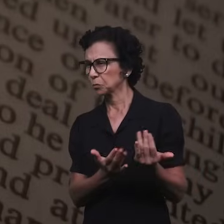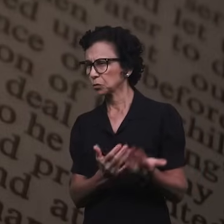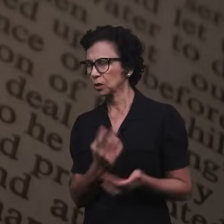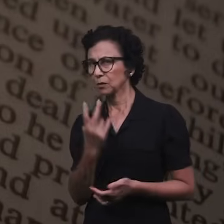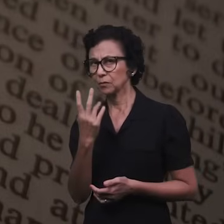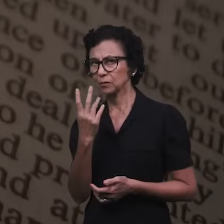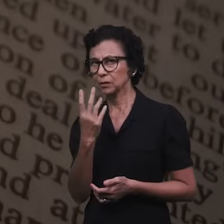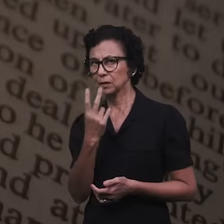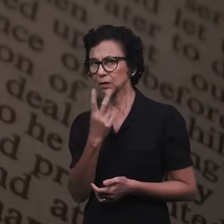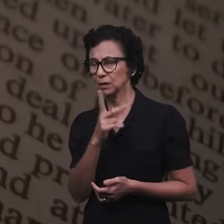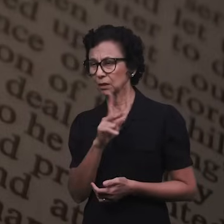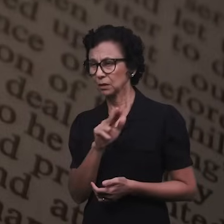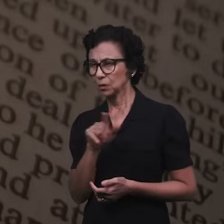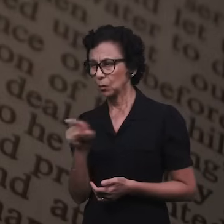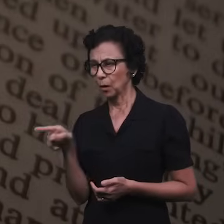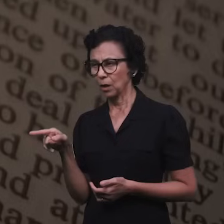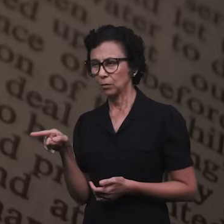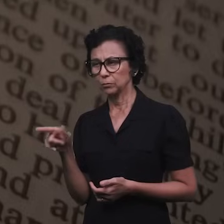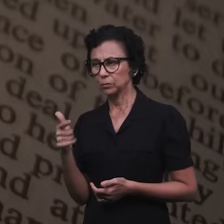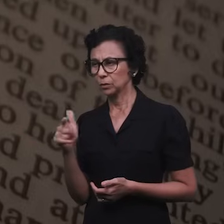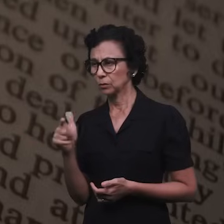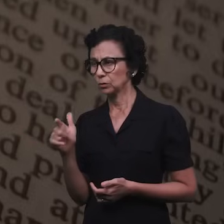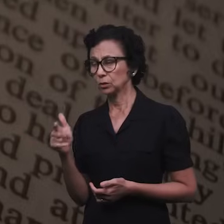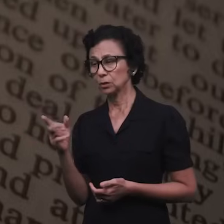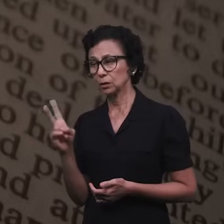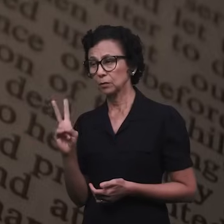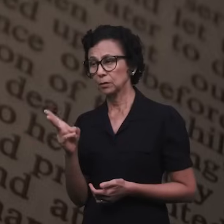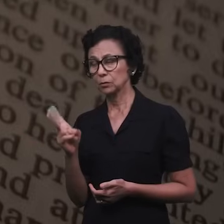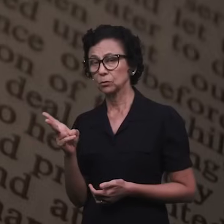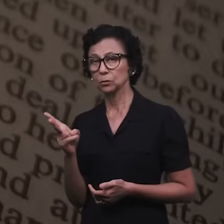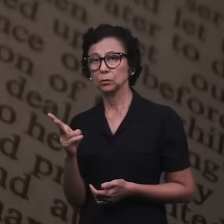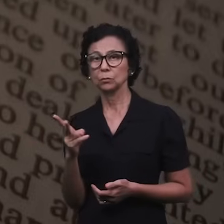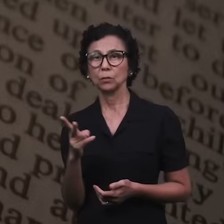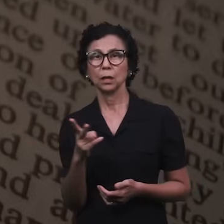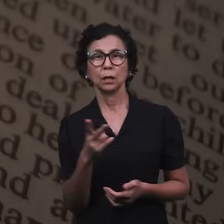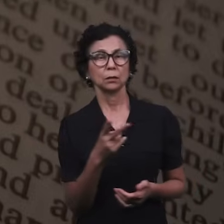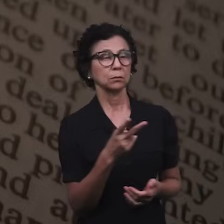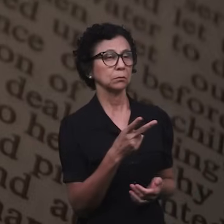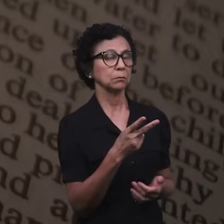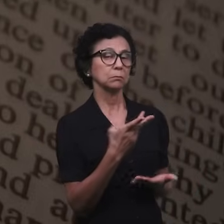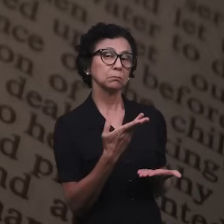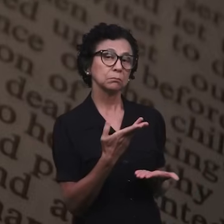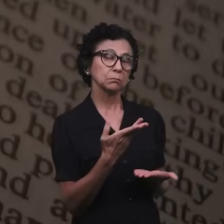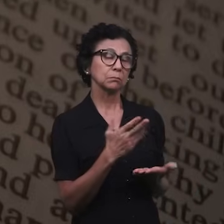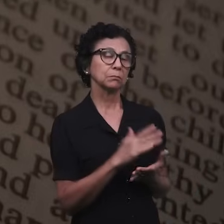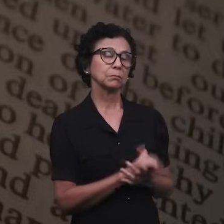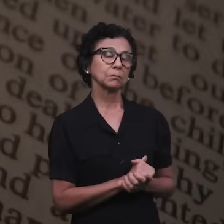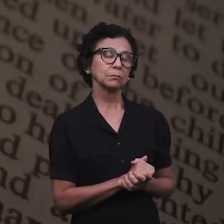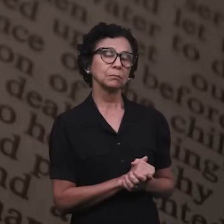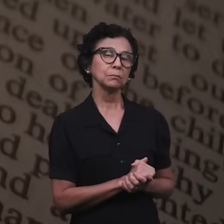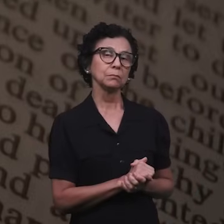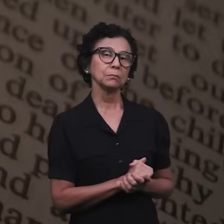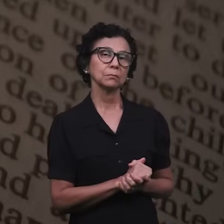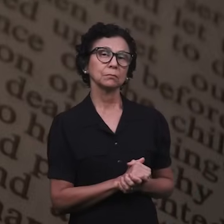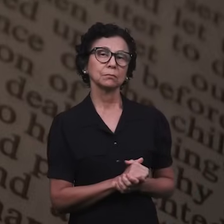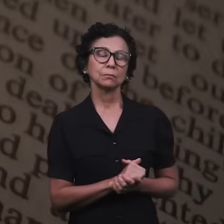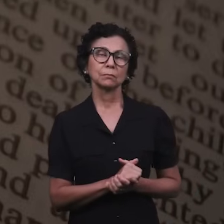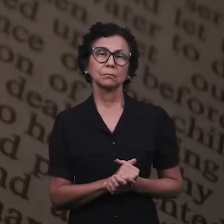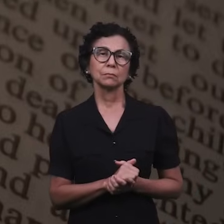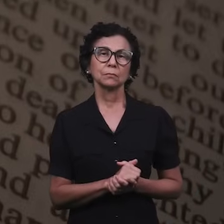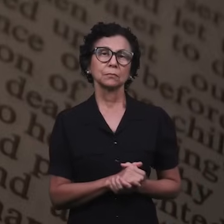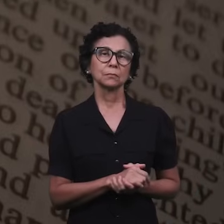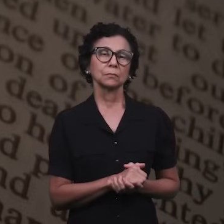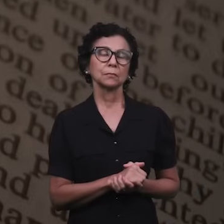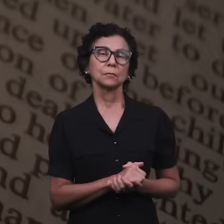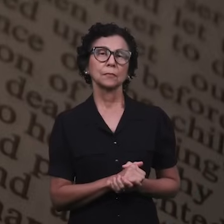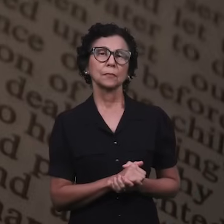Daniel, Ananias, Misael e Azarias, por isso permaneceram diante do rei. Em toda a